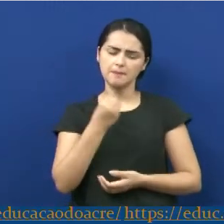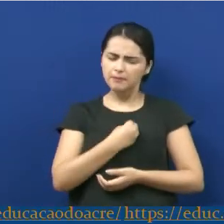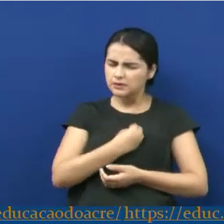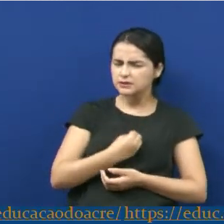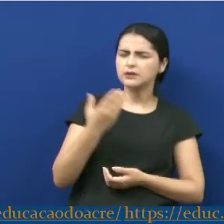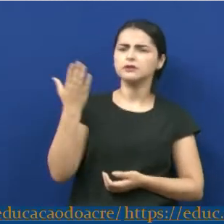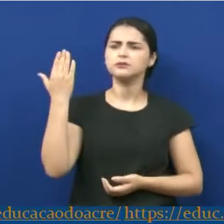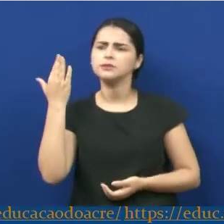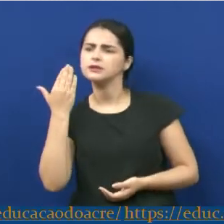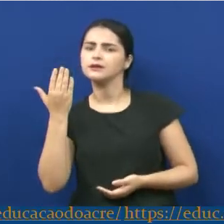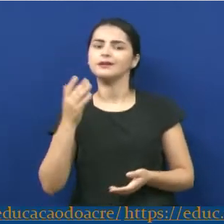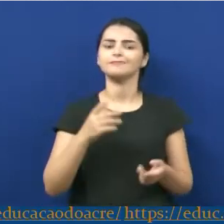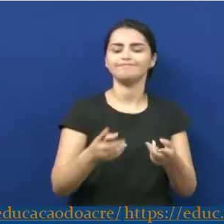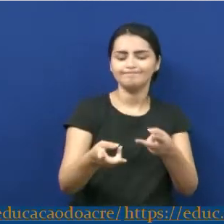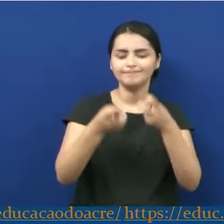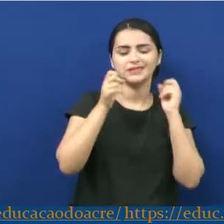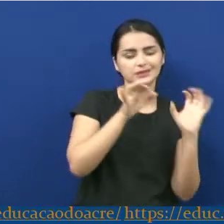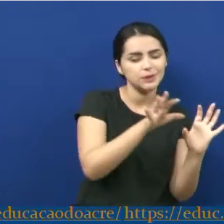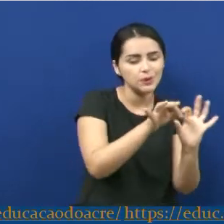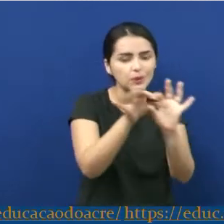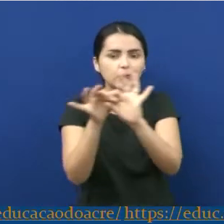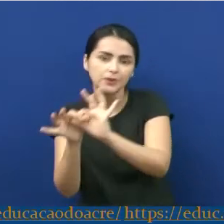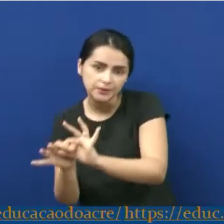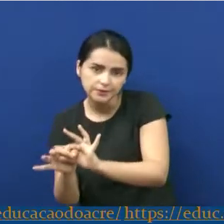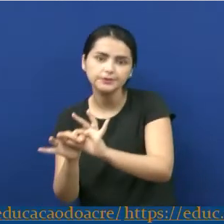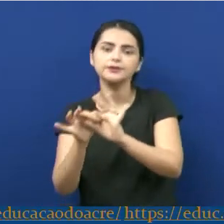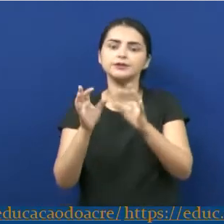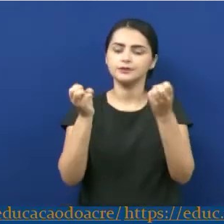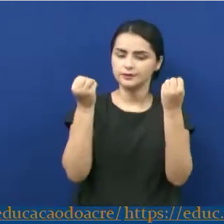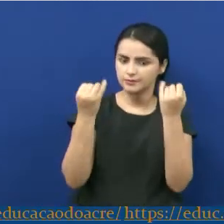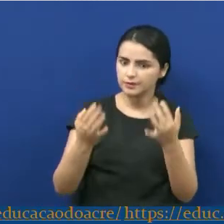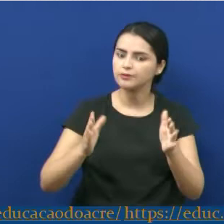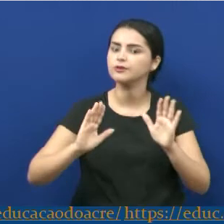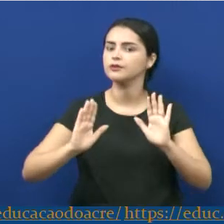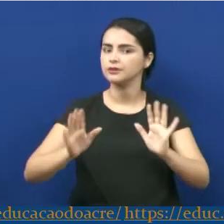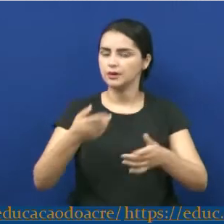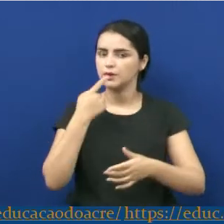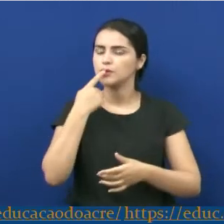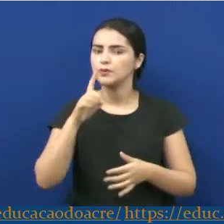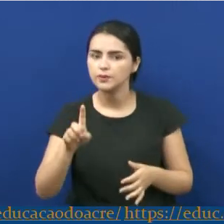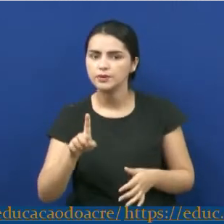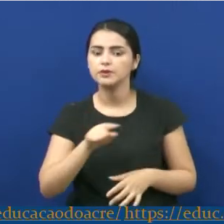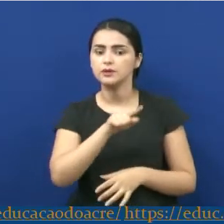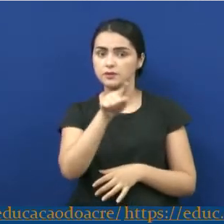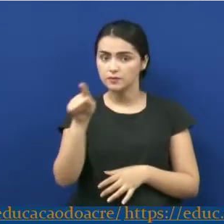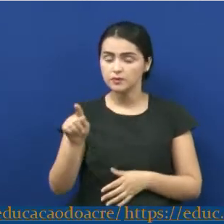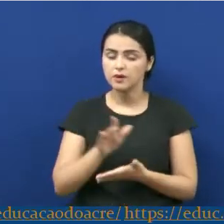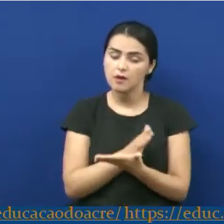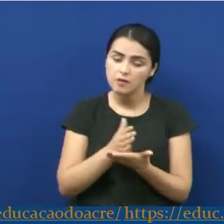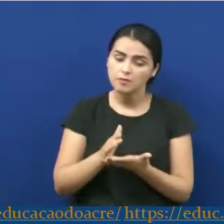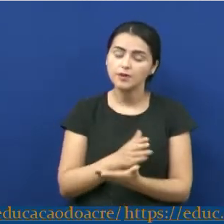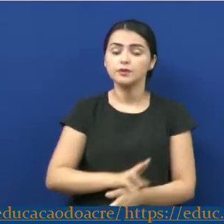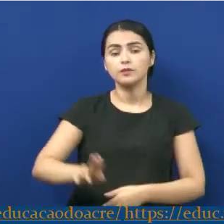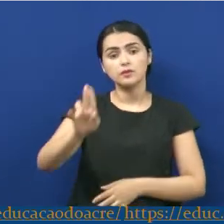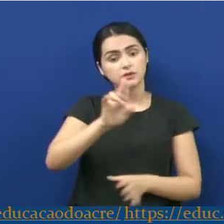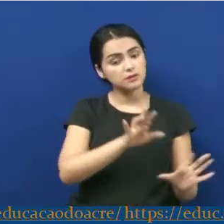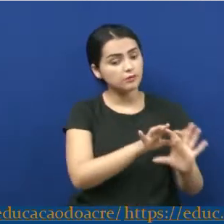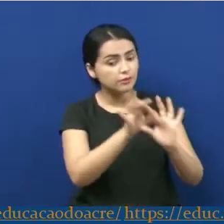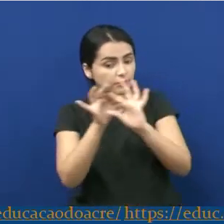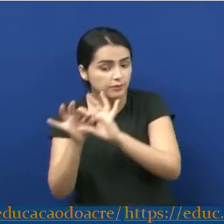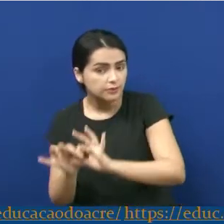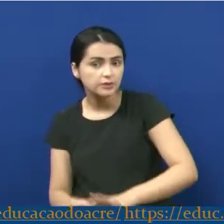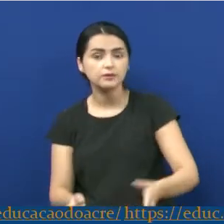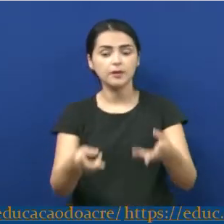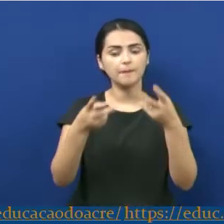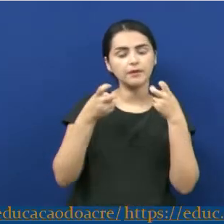passado? Pelo contexto. Eu acabei de falar sobre isso, então em alguns momentos você precisa utilizar do contexto para perceber se o verbo